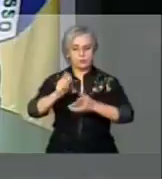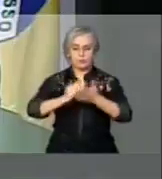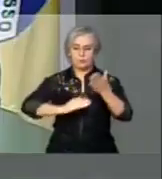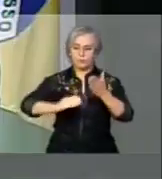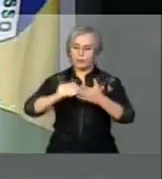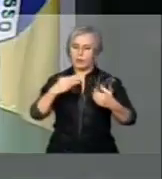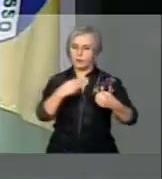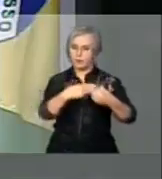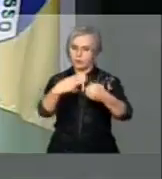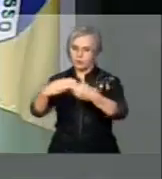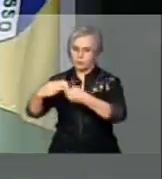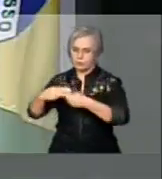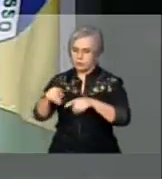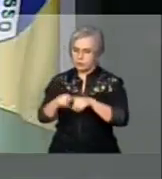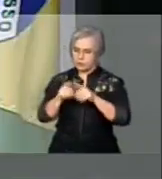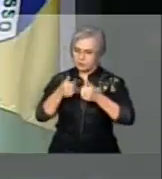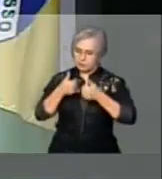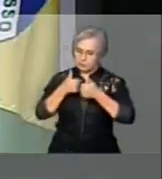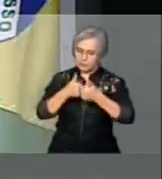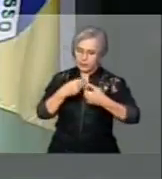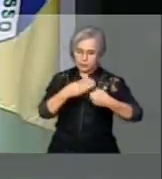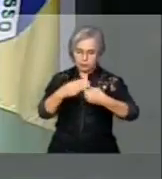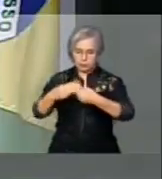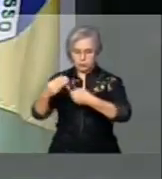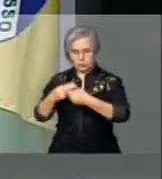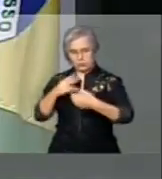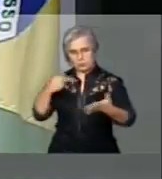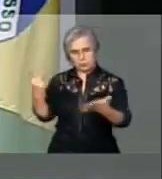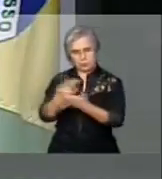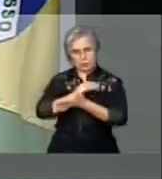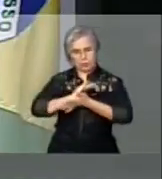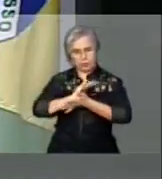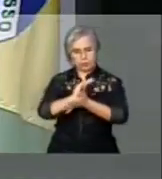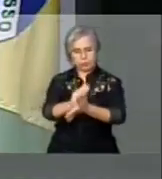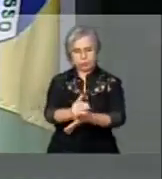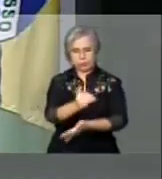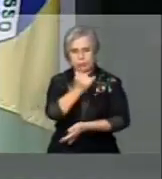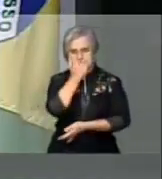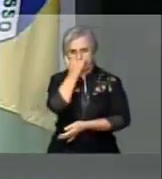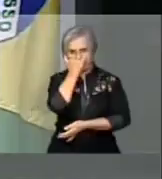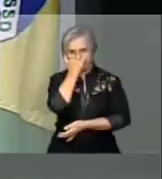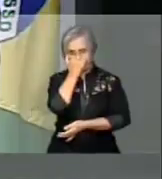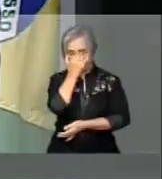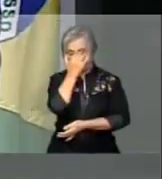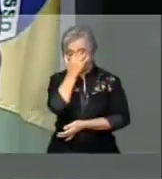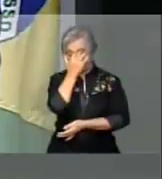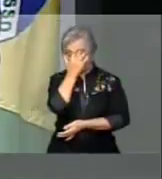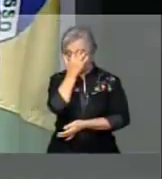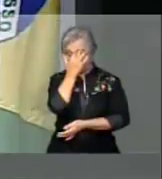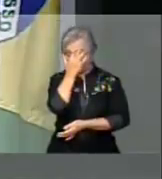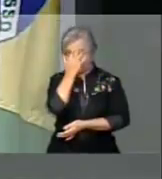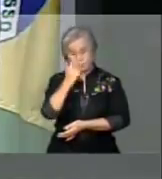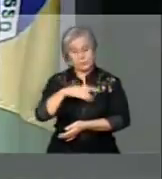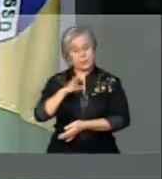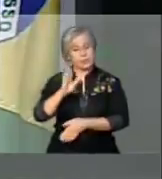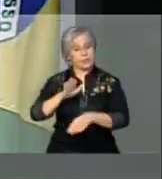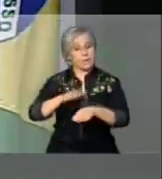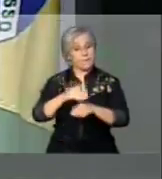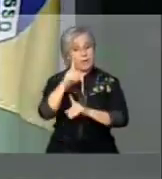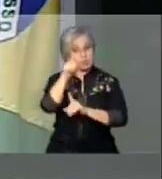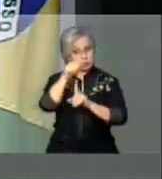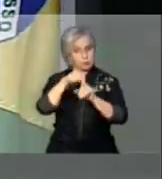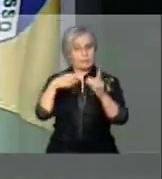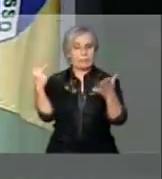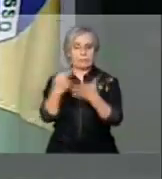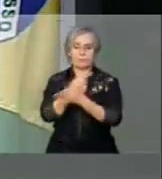municípios e do entorno dos municípios atingidos. Nós já temos mais de um mês do ocorrido,